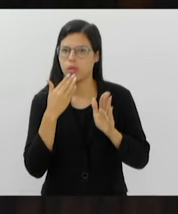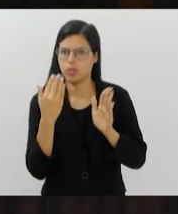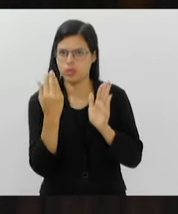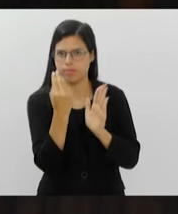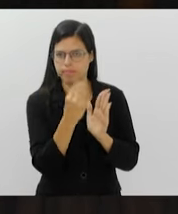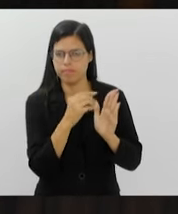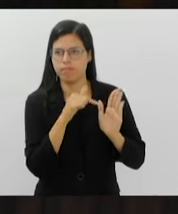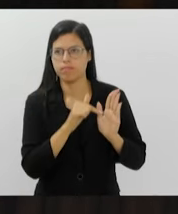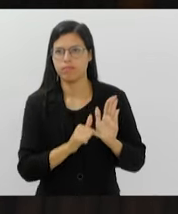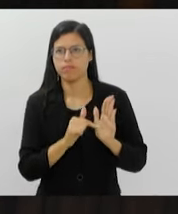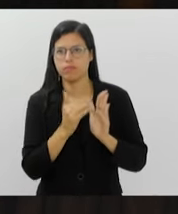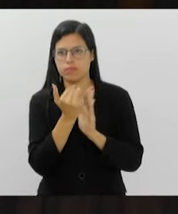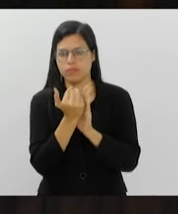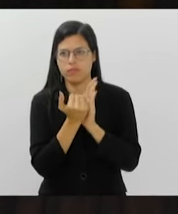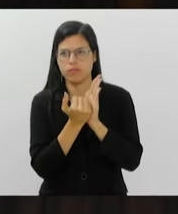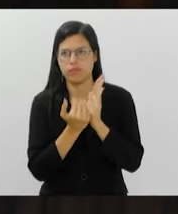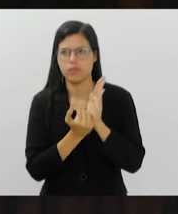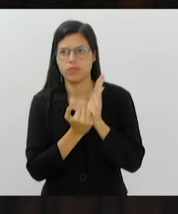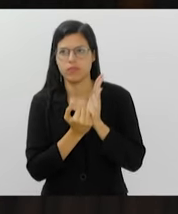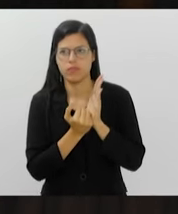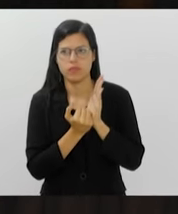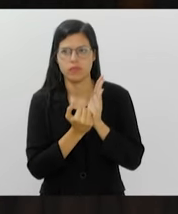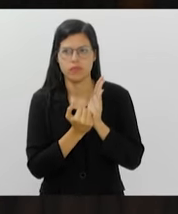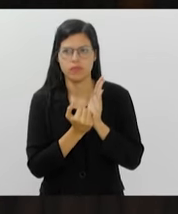inclusão na ordem do dia...